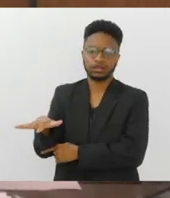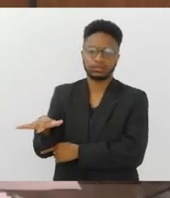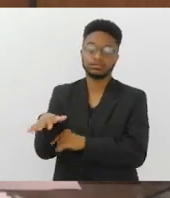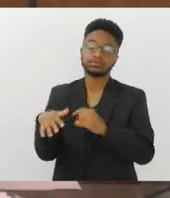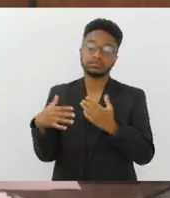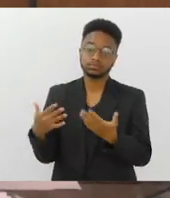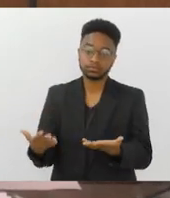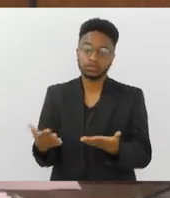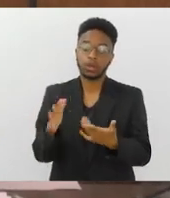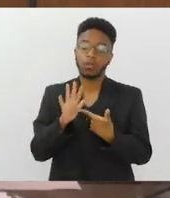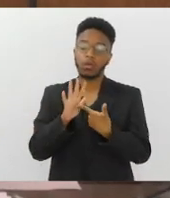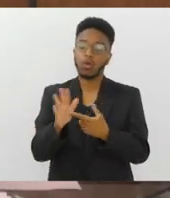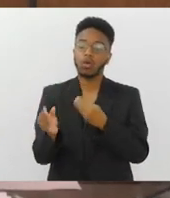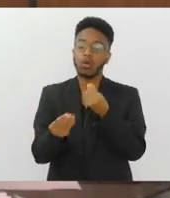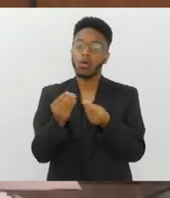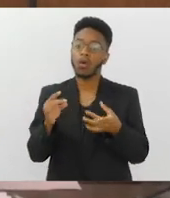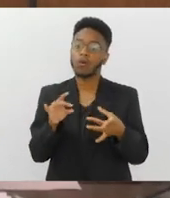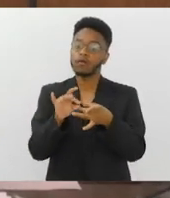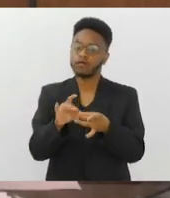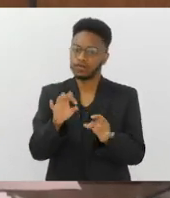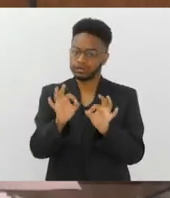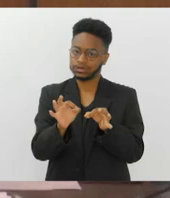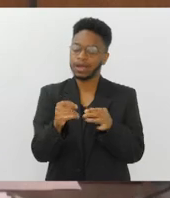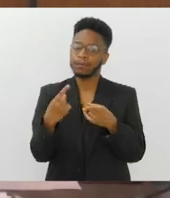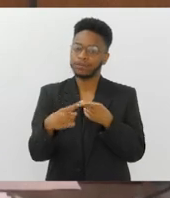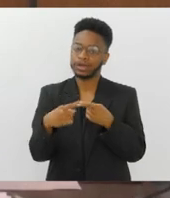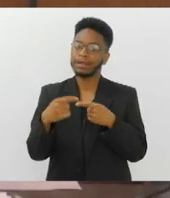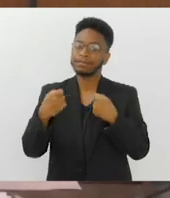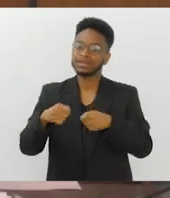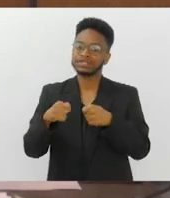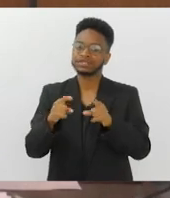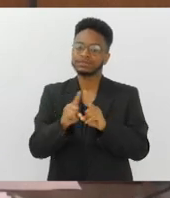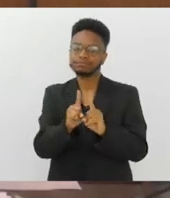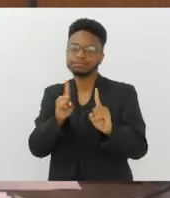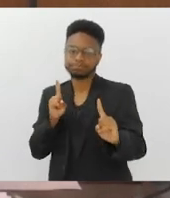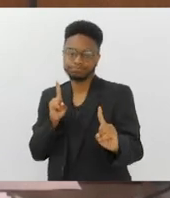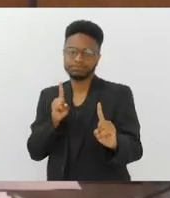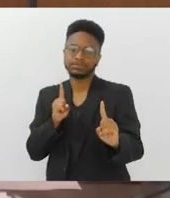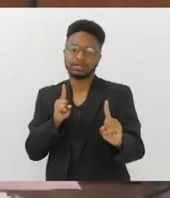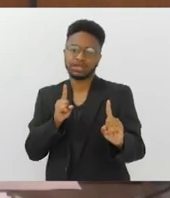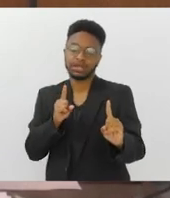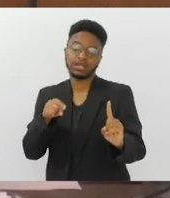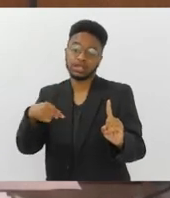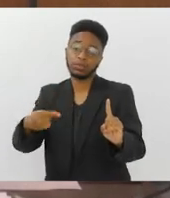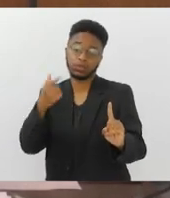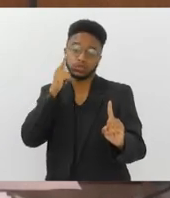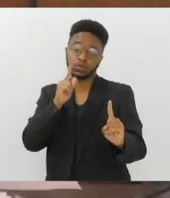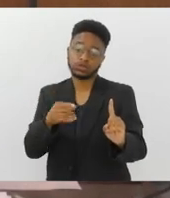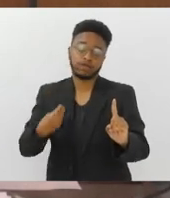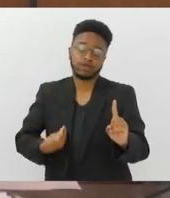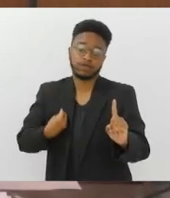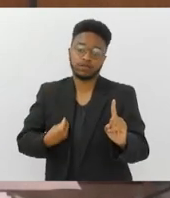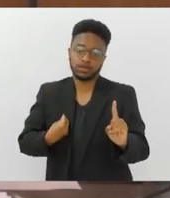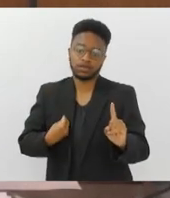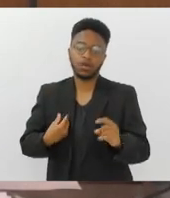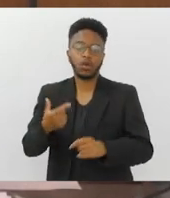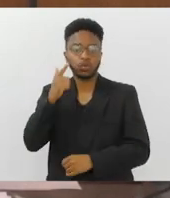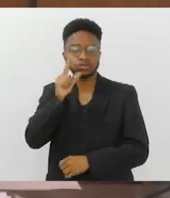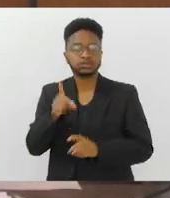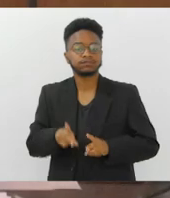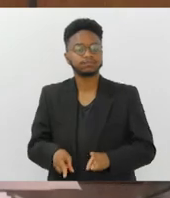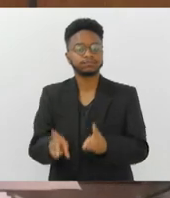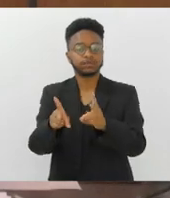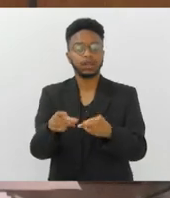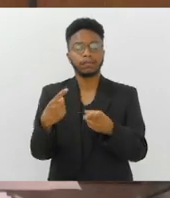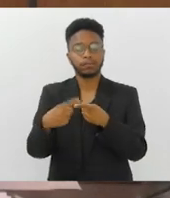aí diz muito do vínculo, né? Assim, vínculos tiveram que ser desfeitos para que você conseguisse viver, seguir, né? Porque